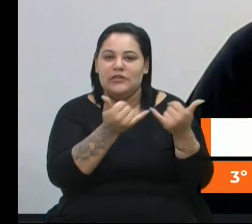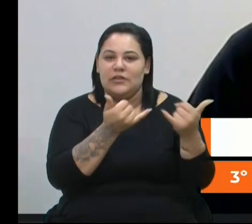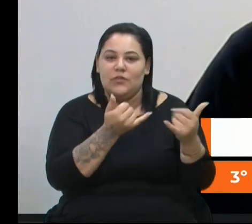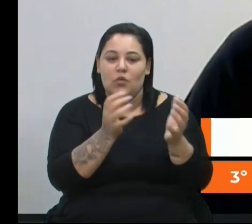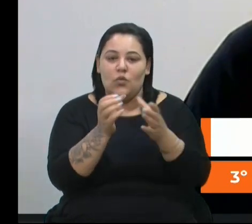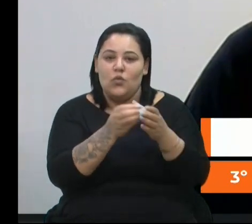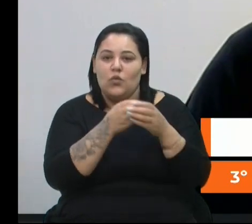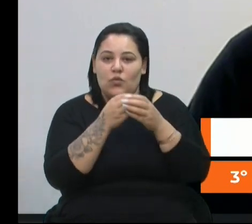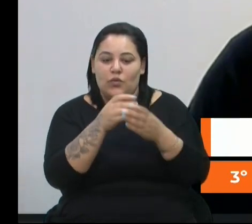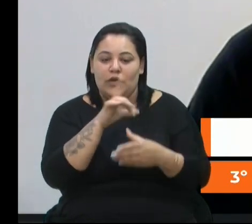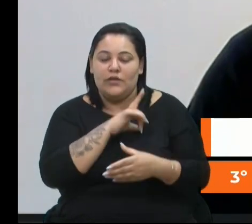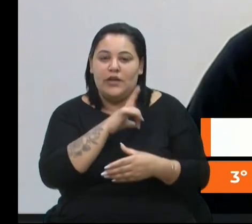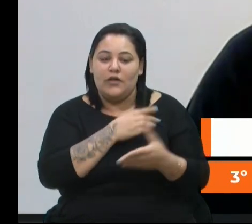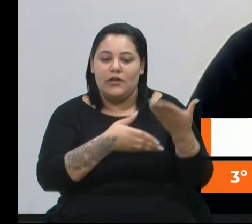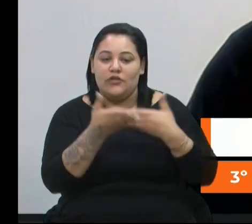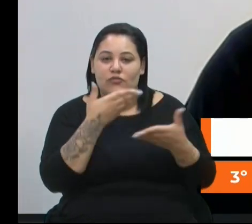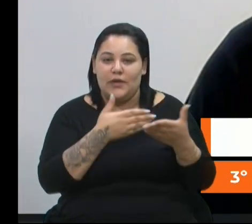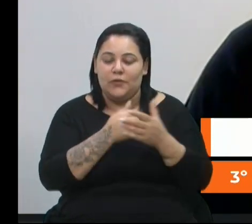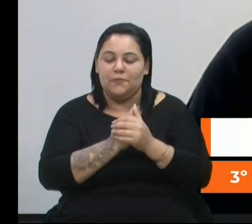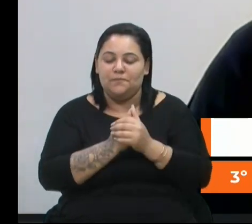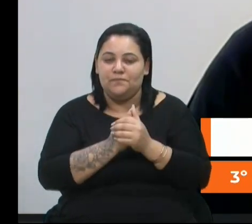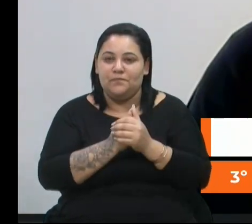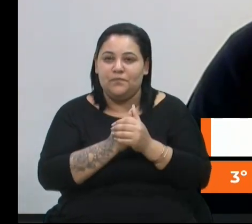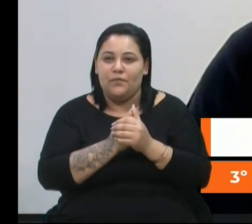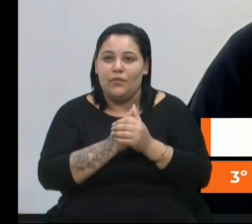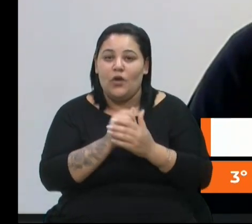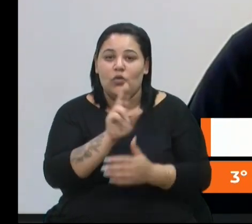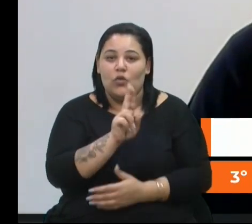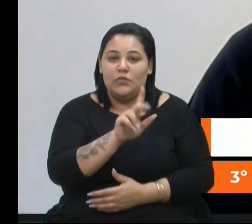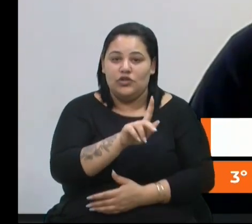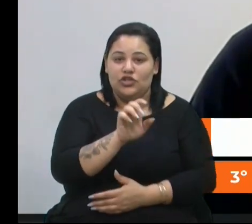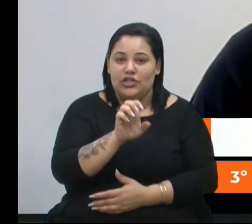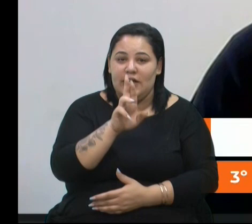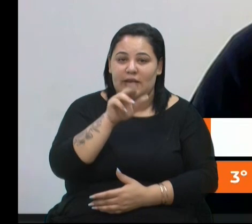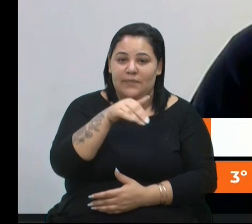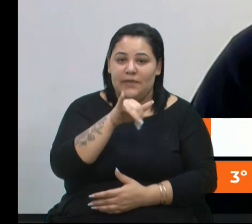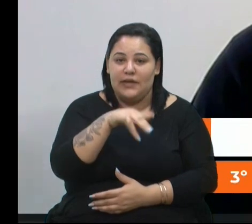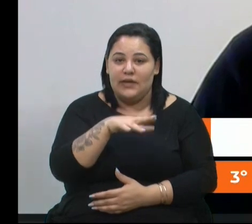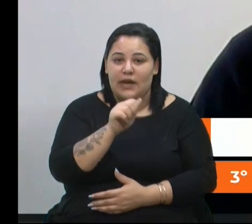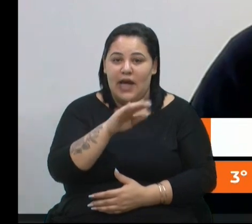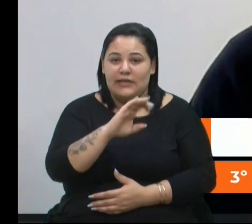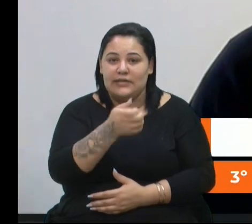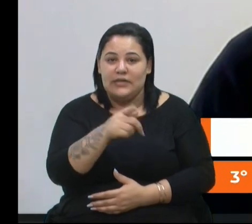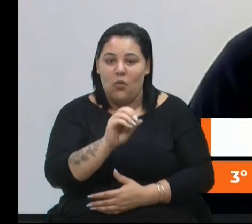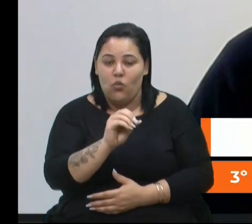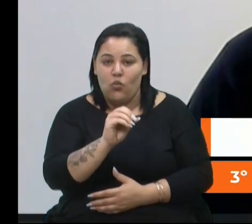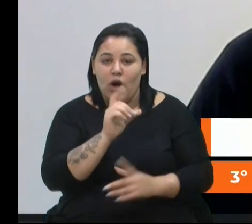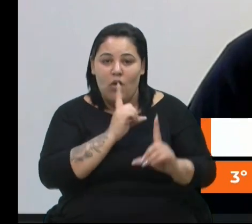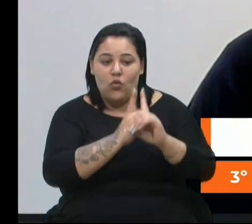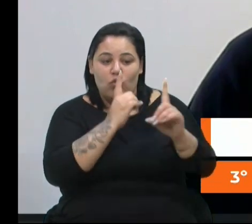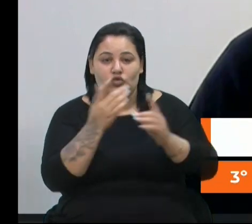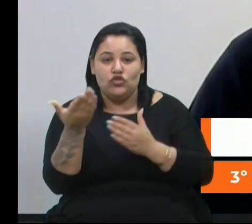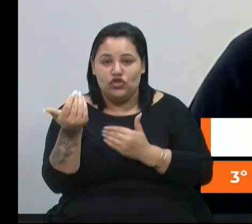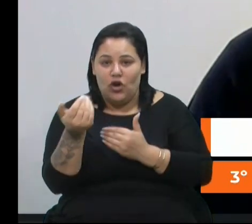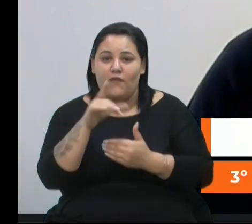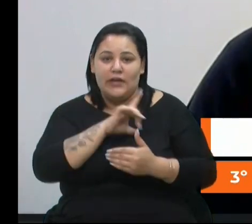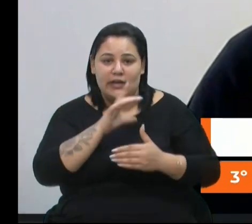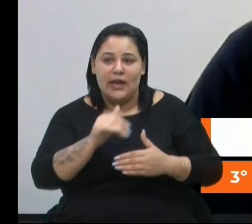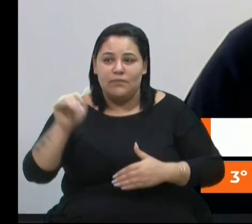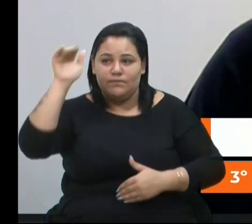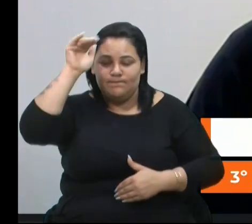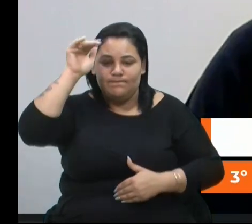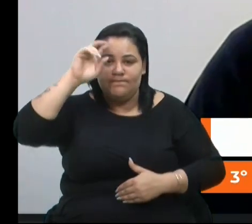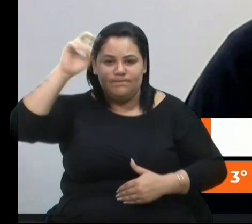tenho de atendimento, chamado de Germinação. O Germinação é um encontro de jovens adolescentes com indicativos de altas